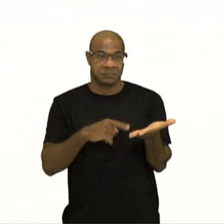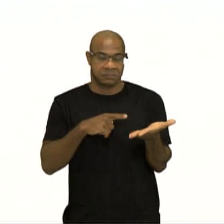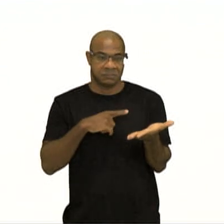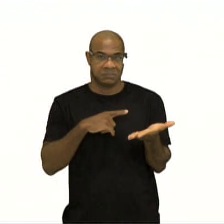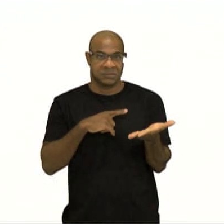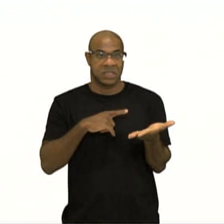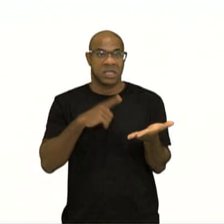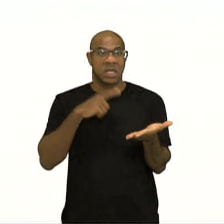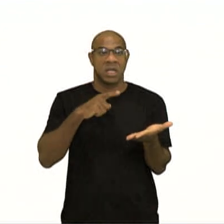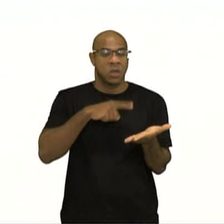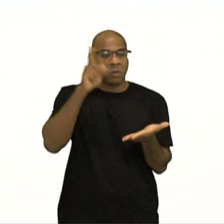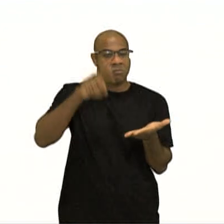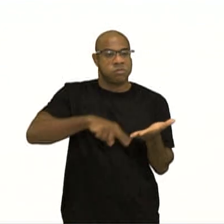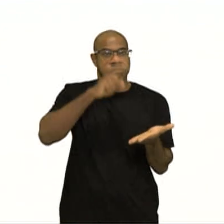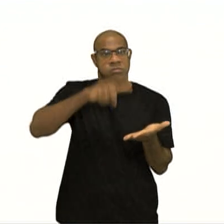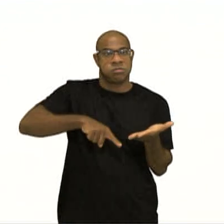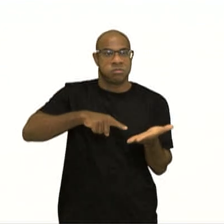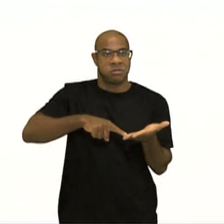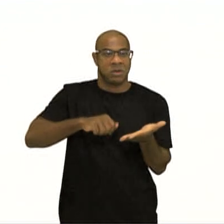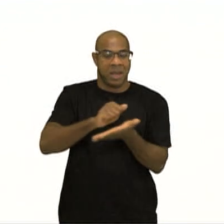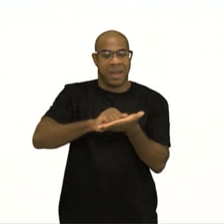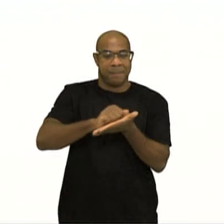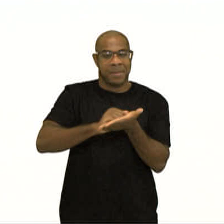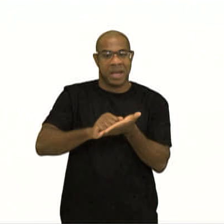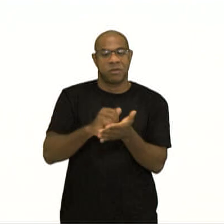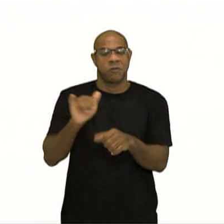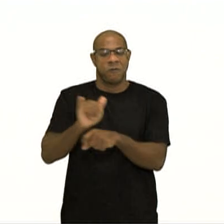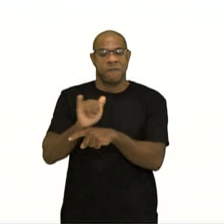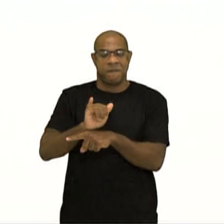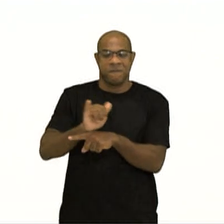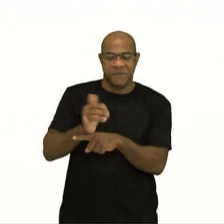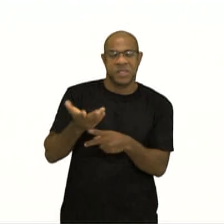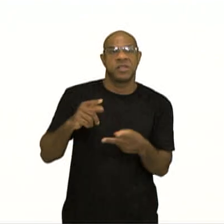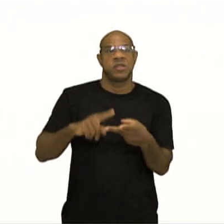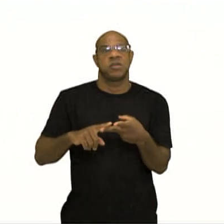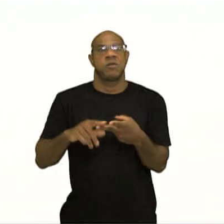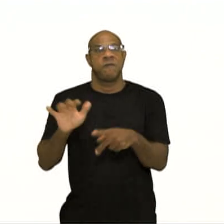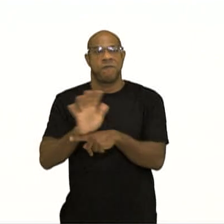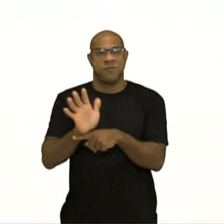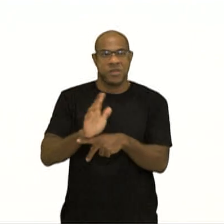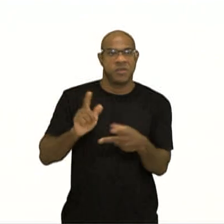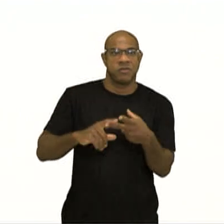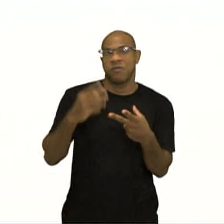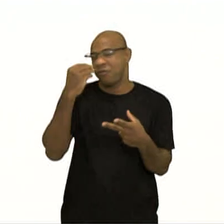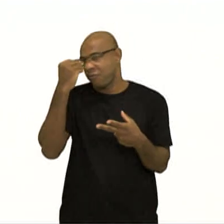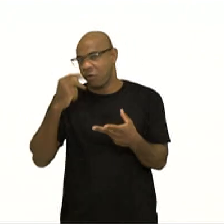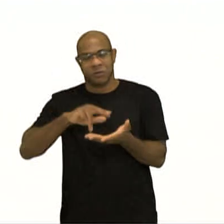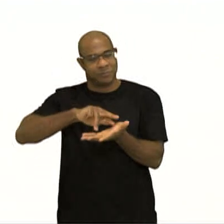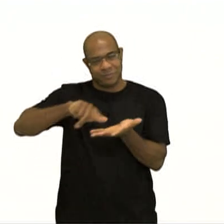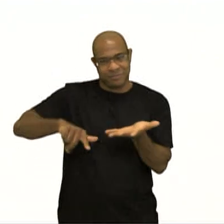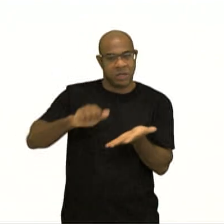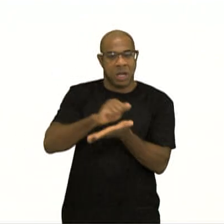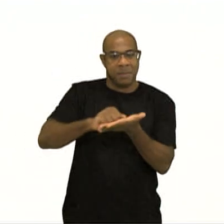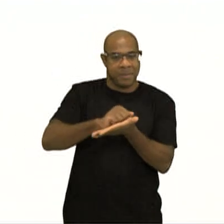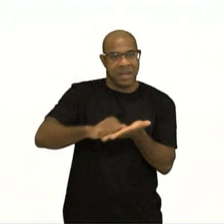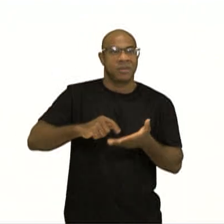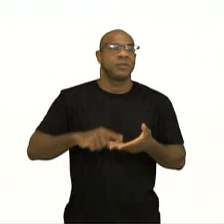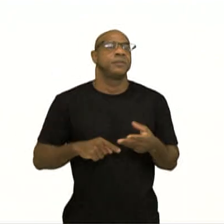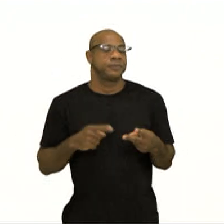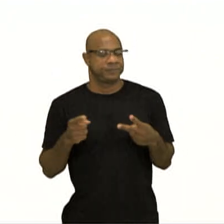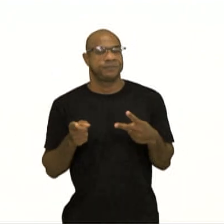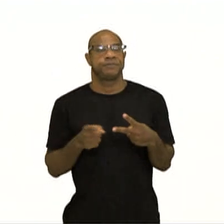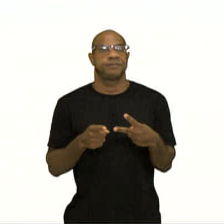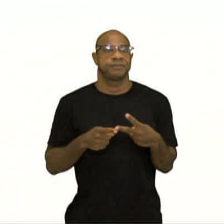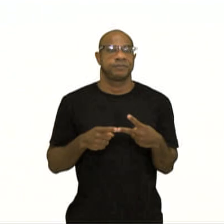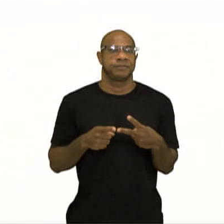mais espaço, tá? Se você quiser se completar, é só você repetir assim, quer ver, ó? I delete photos and videos